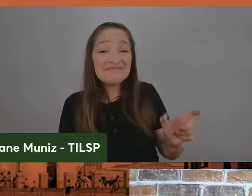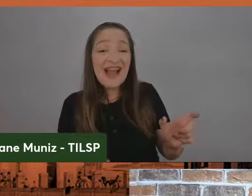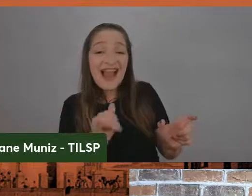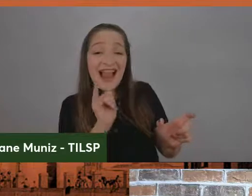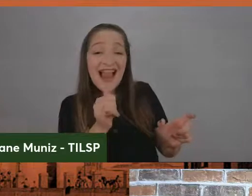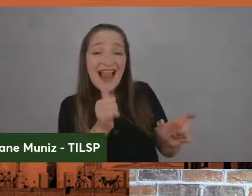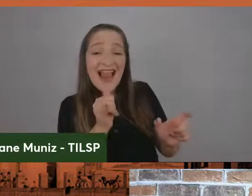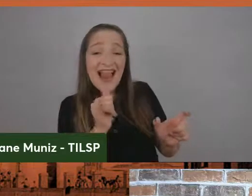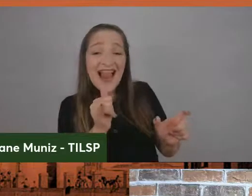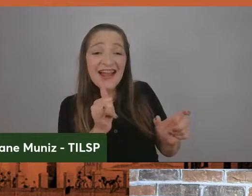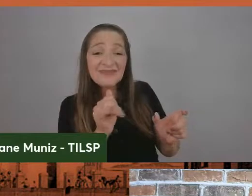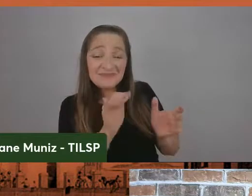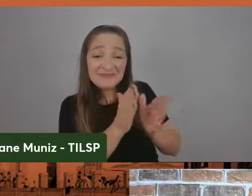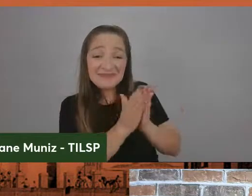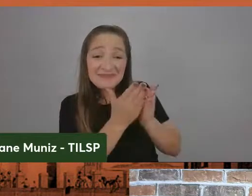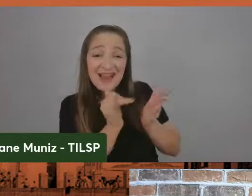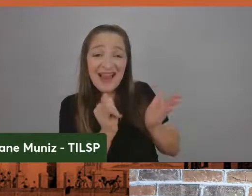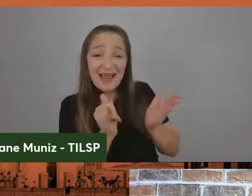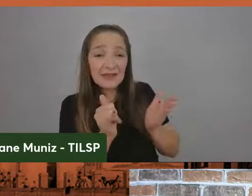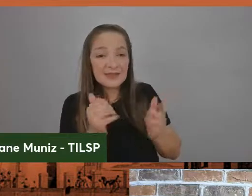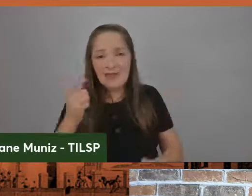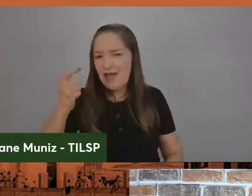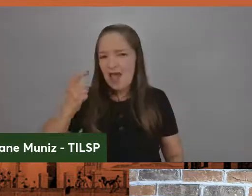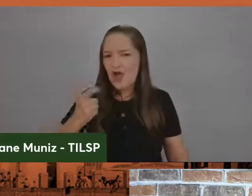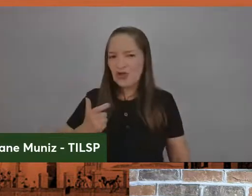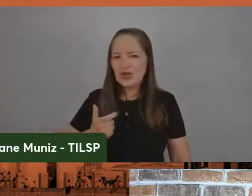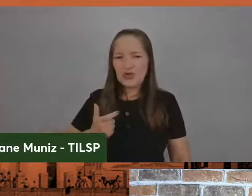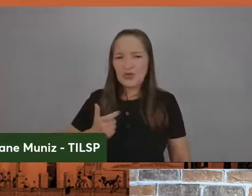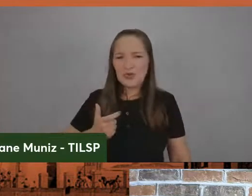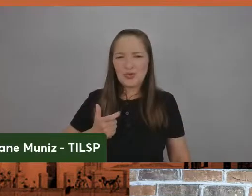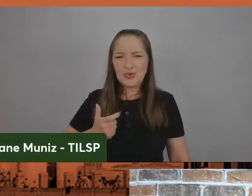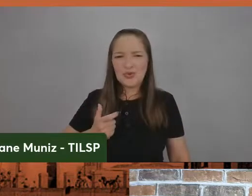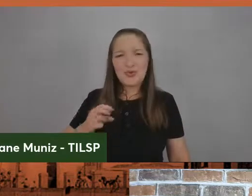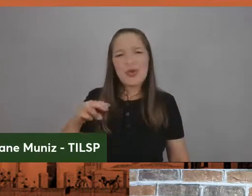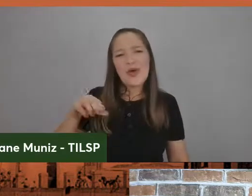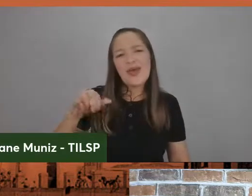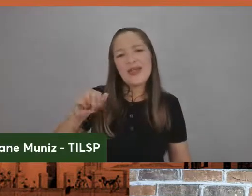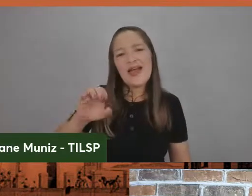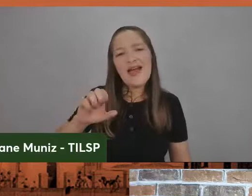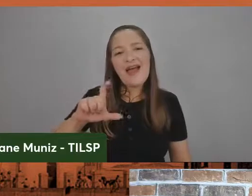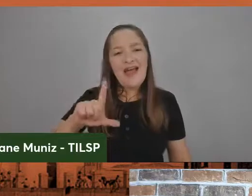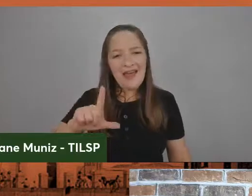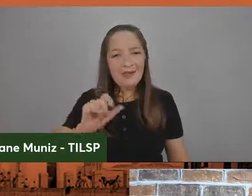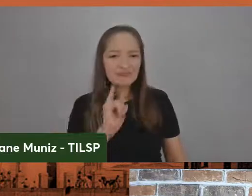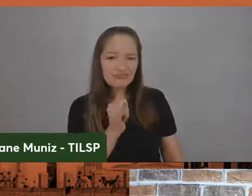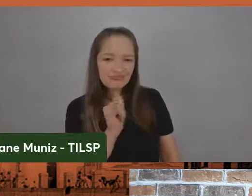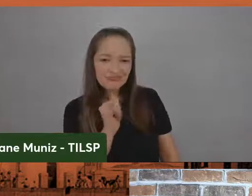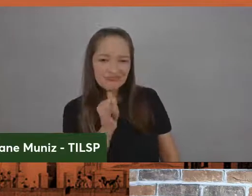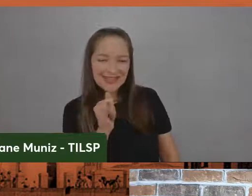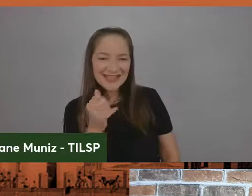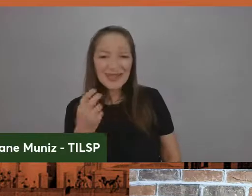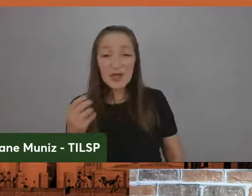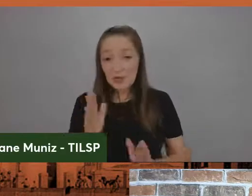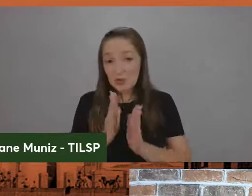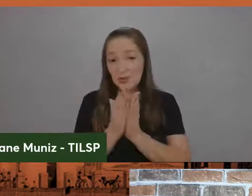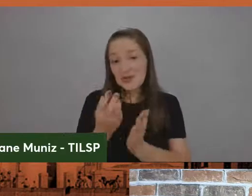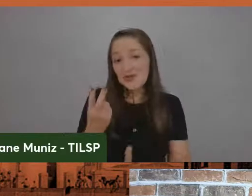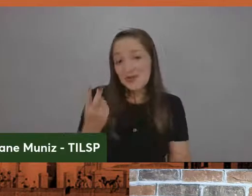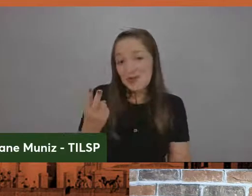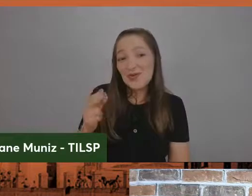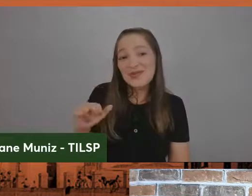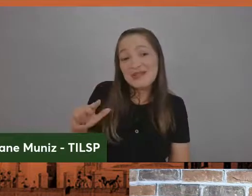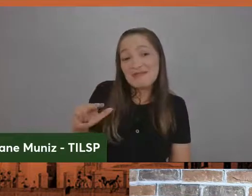narrando, né? E eu não sou, por exemplo, esse Nael, o narrador do Dois Irmãos, mas